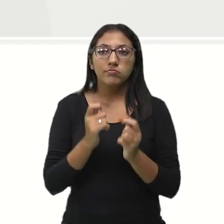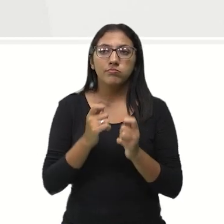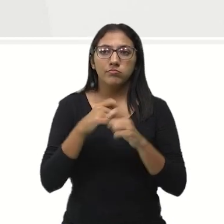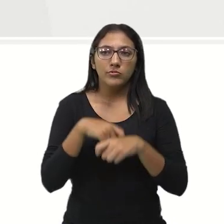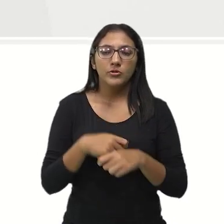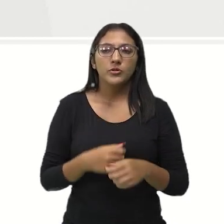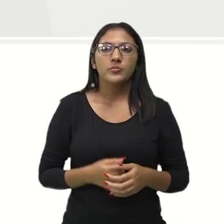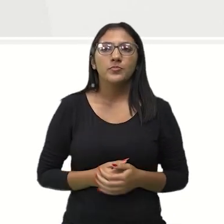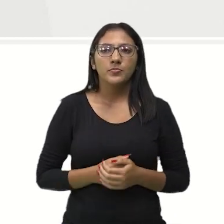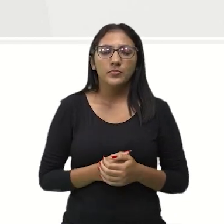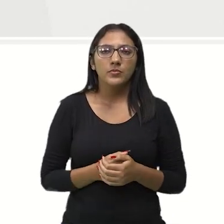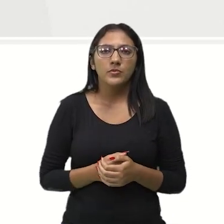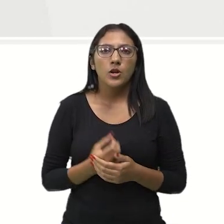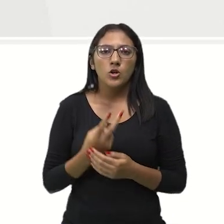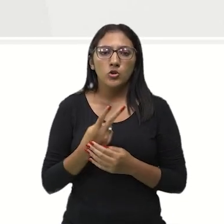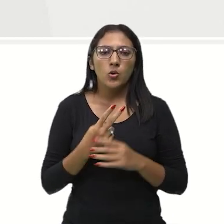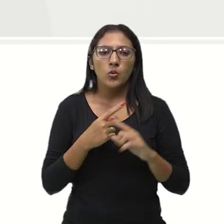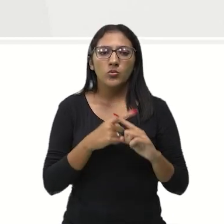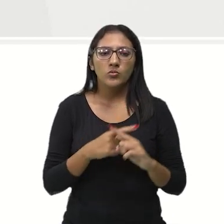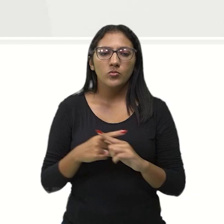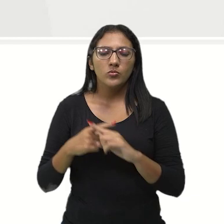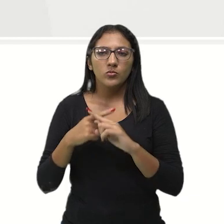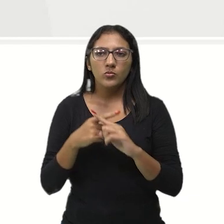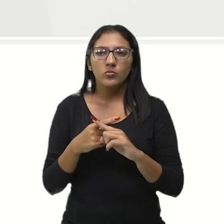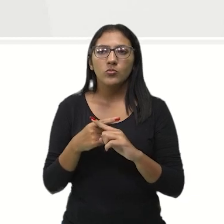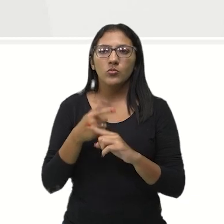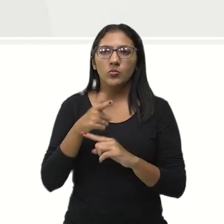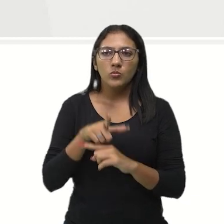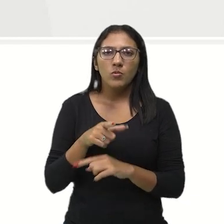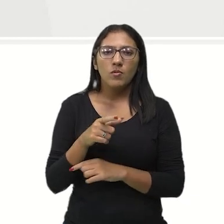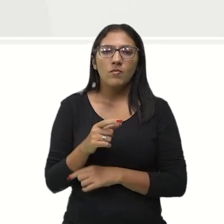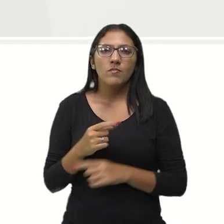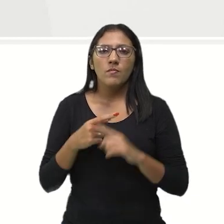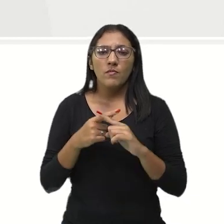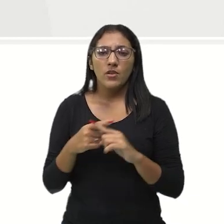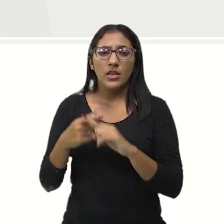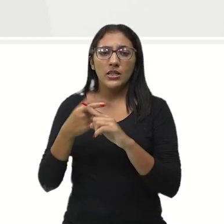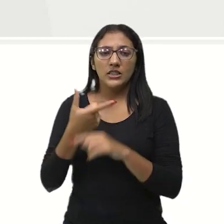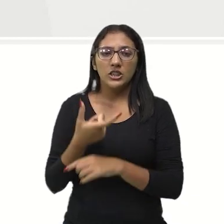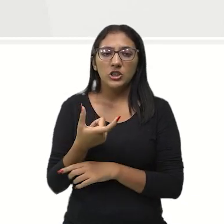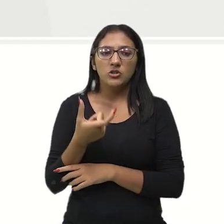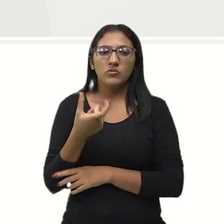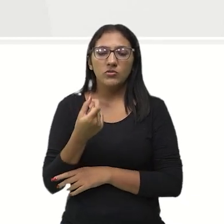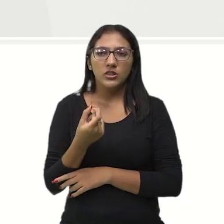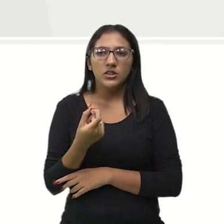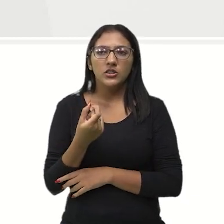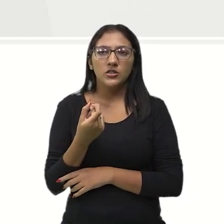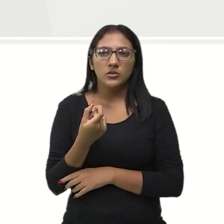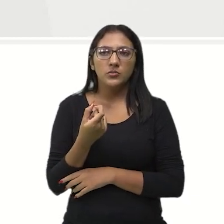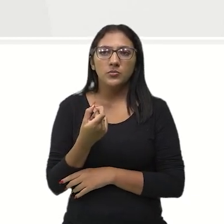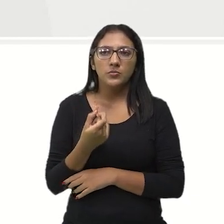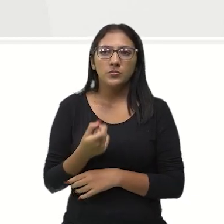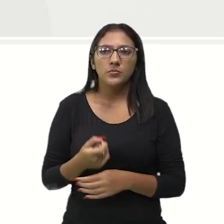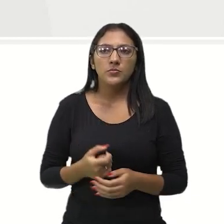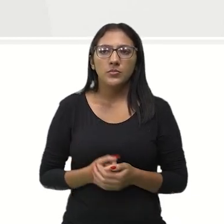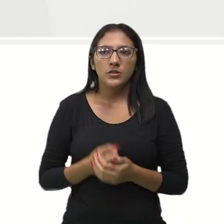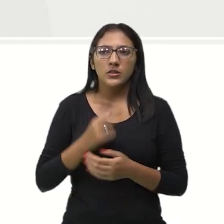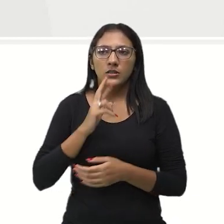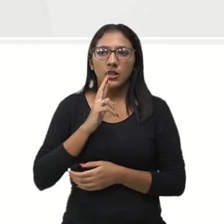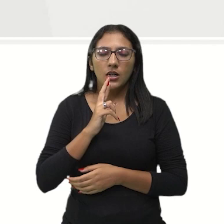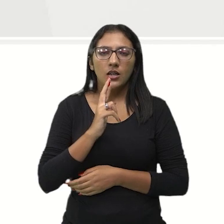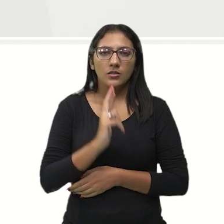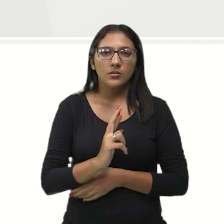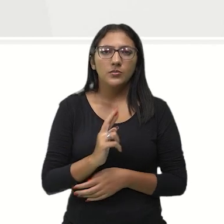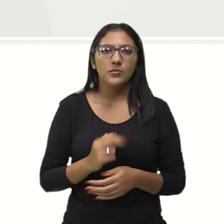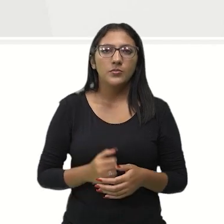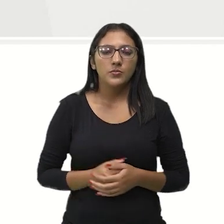2 vezes 3,1 vezes 20. Nós já temos que é 6,2 vezes 20, que a resposta é